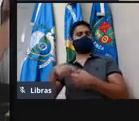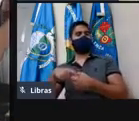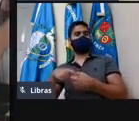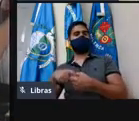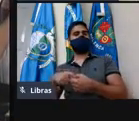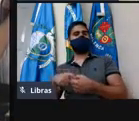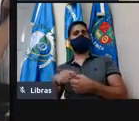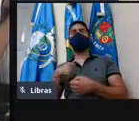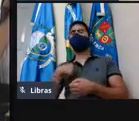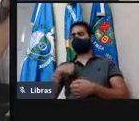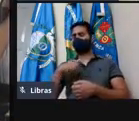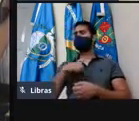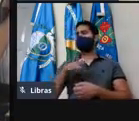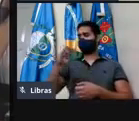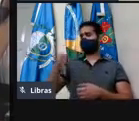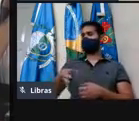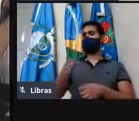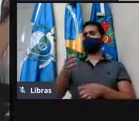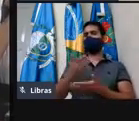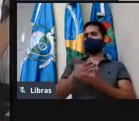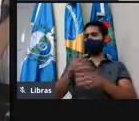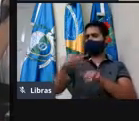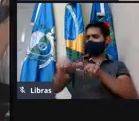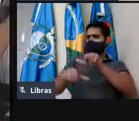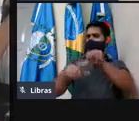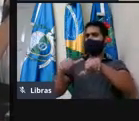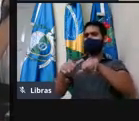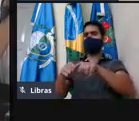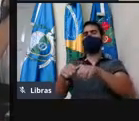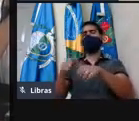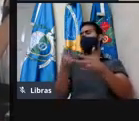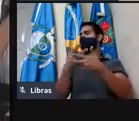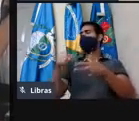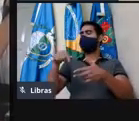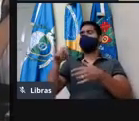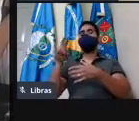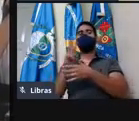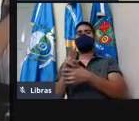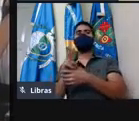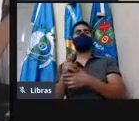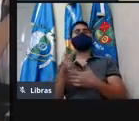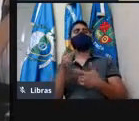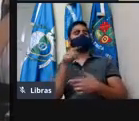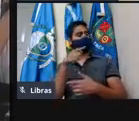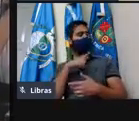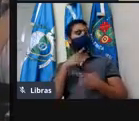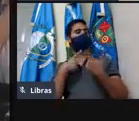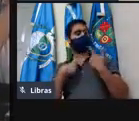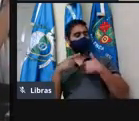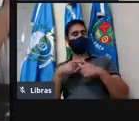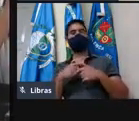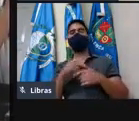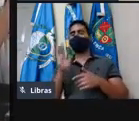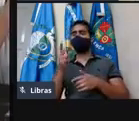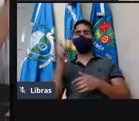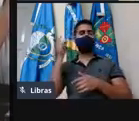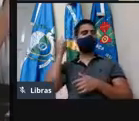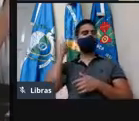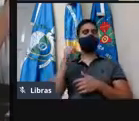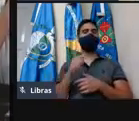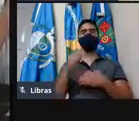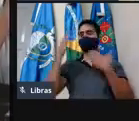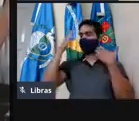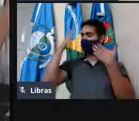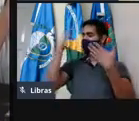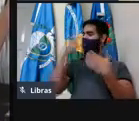aí, Leitão, nós vamos começar a mudar a realidade dessa cidade, como você mesmo deseja há muito tempo. Obrigado,